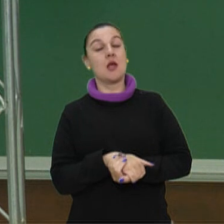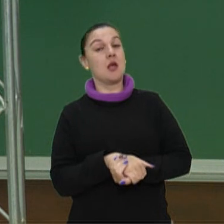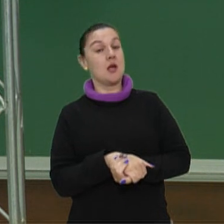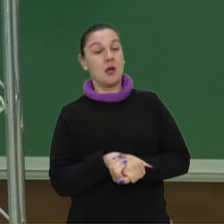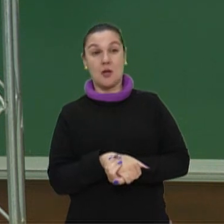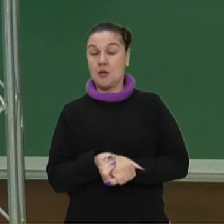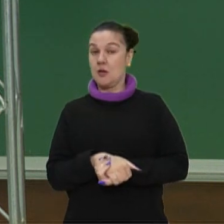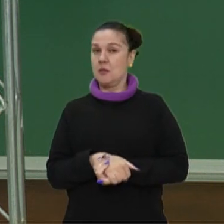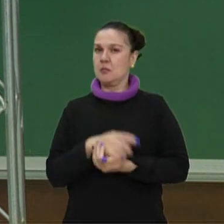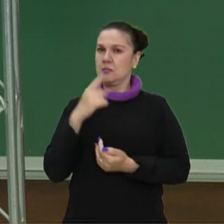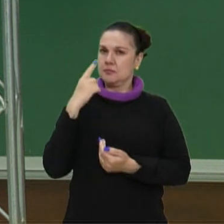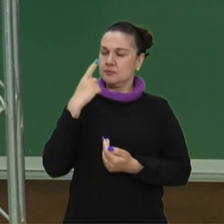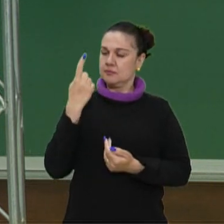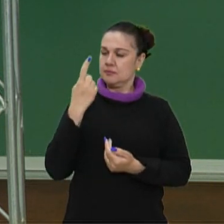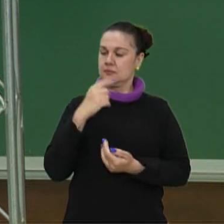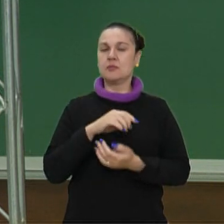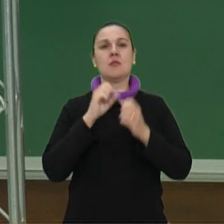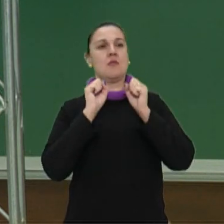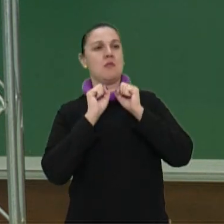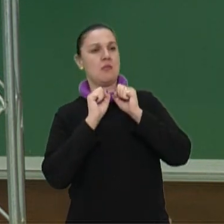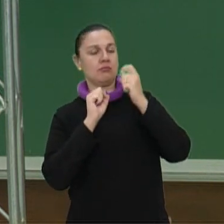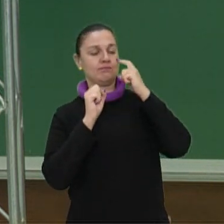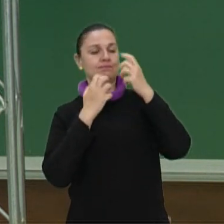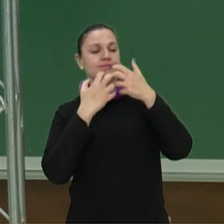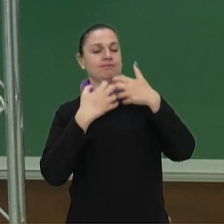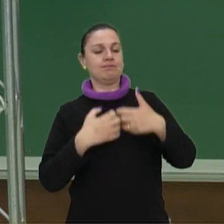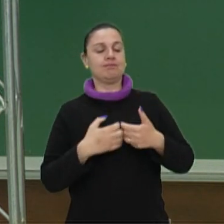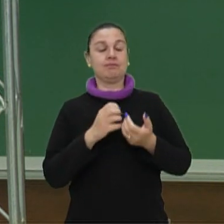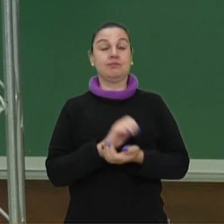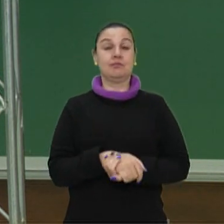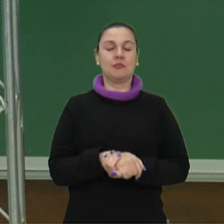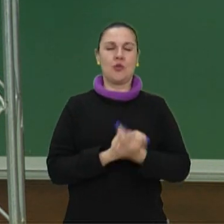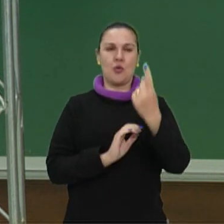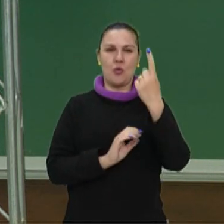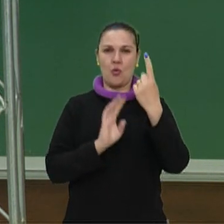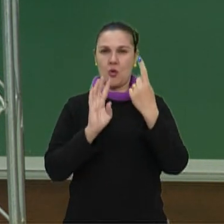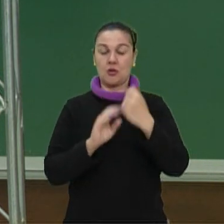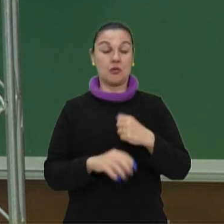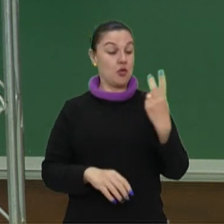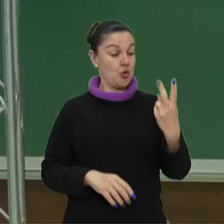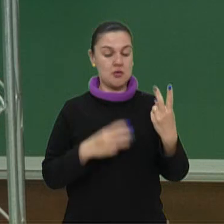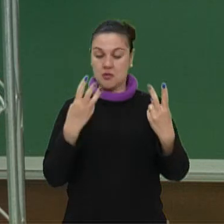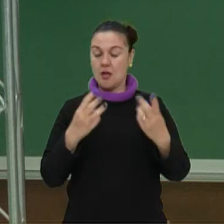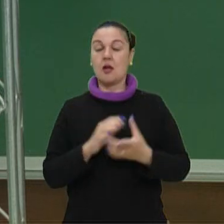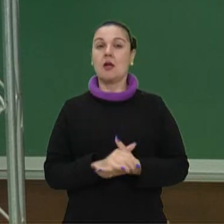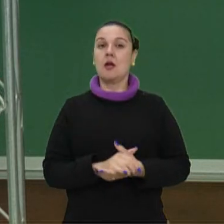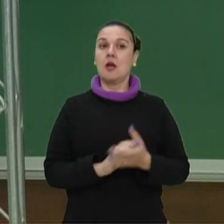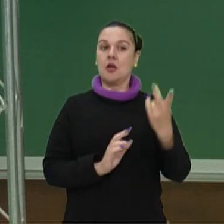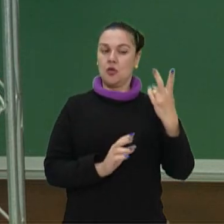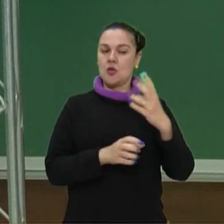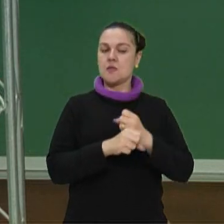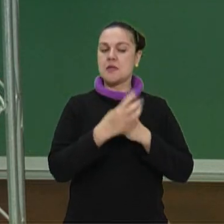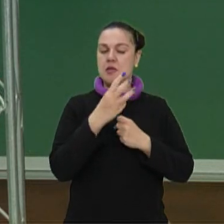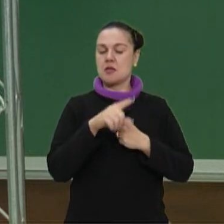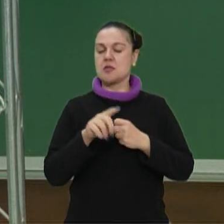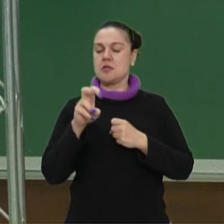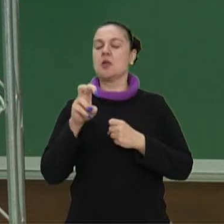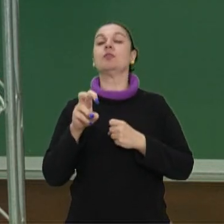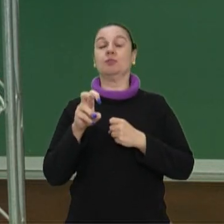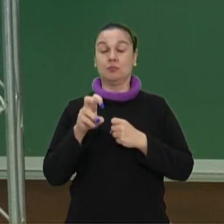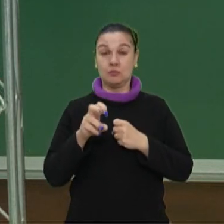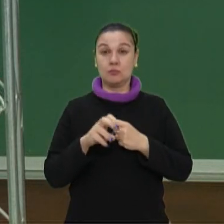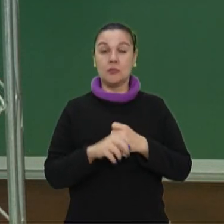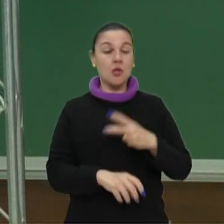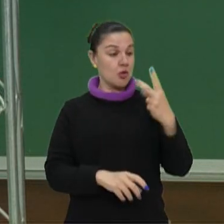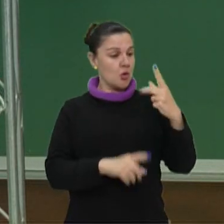não dá 6. Então eu posso pensar em outros dois números, 1 e 4 não deu, tenta 2 e 3. 2 mais 3 dá 5?